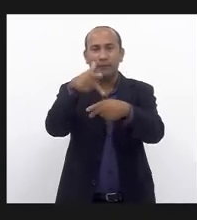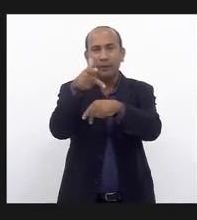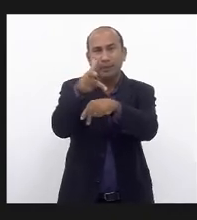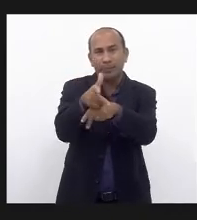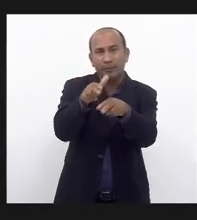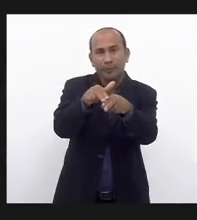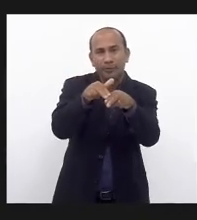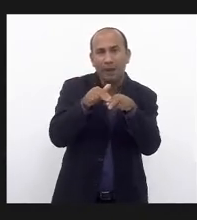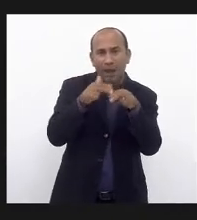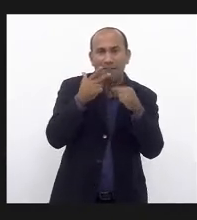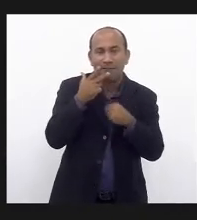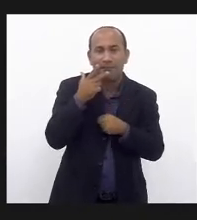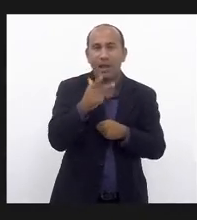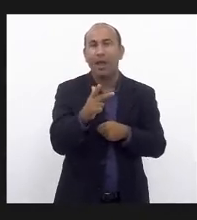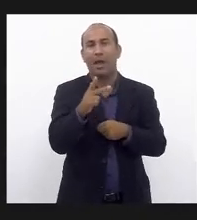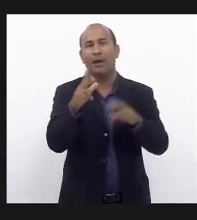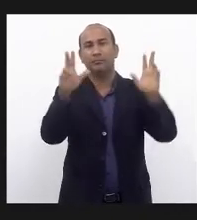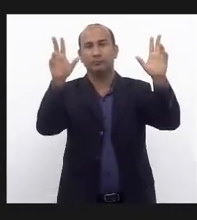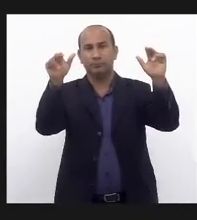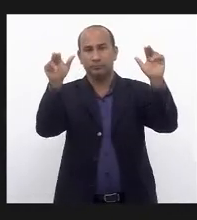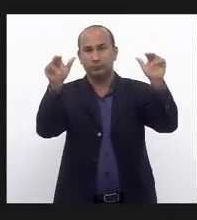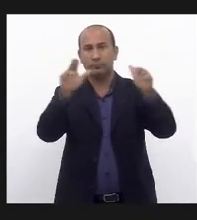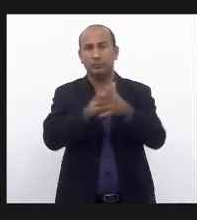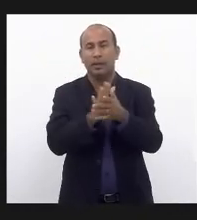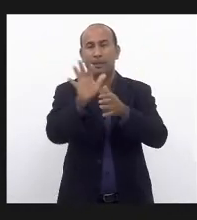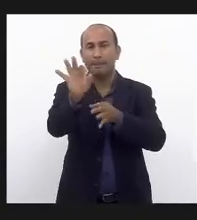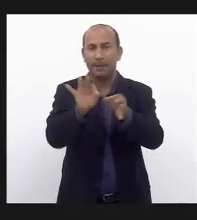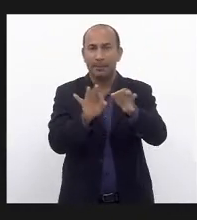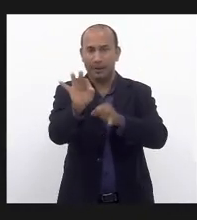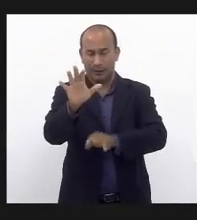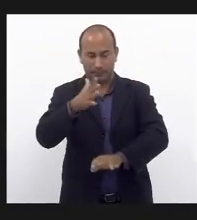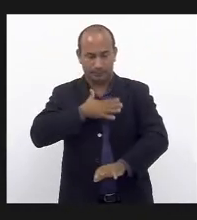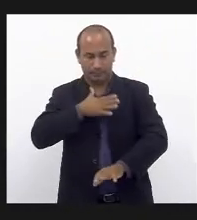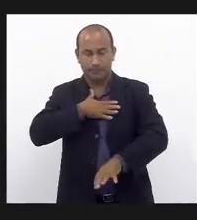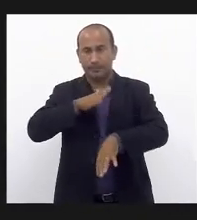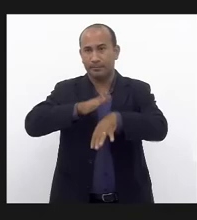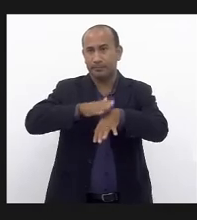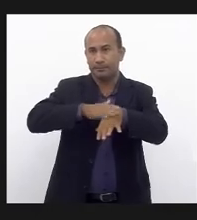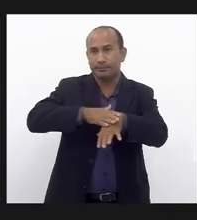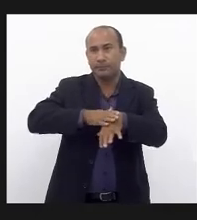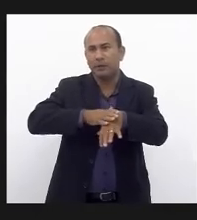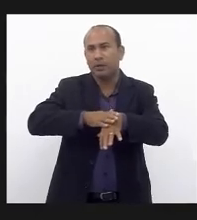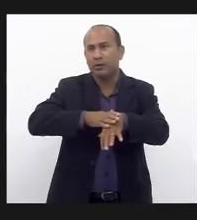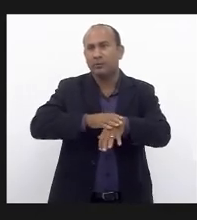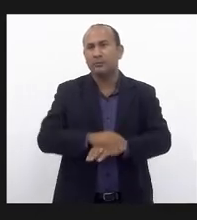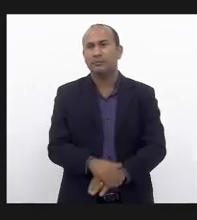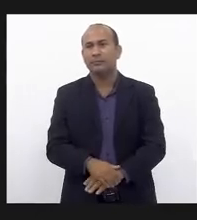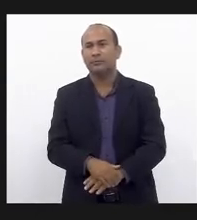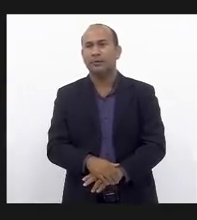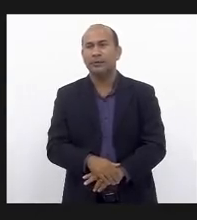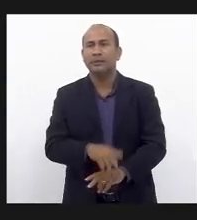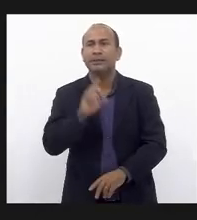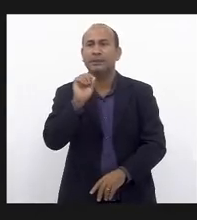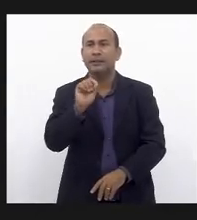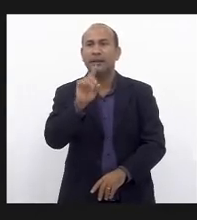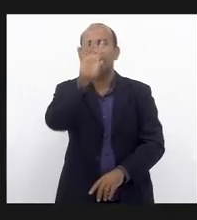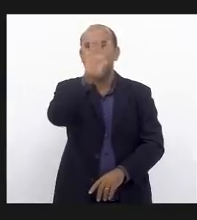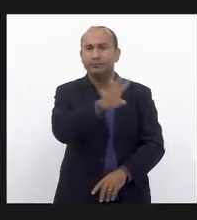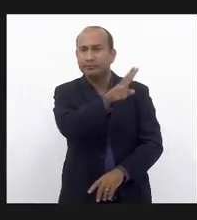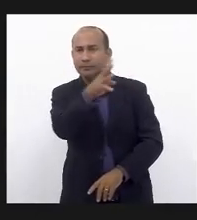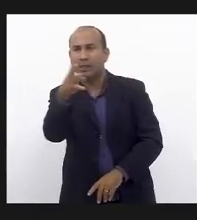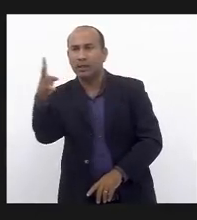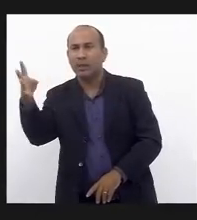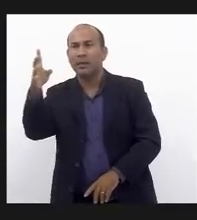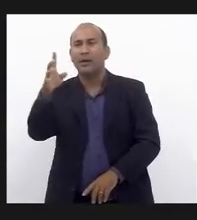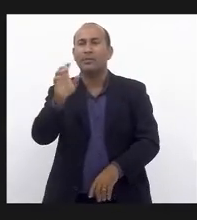estar falando sobre o projeto de minha autoria, o 4655, que incluiu no calendário oficial